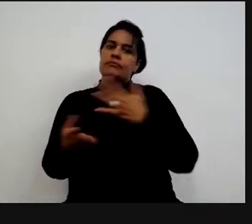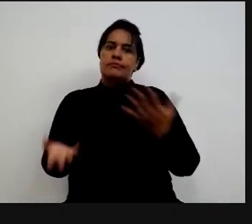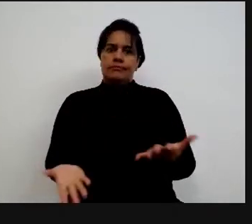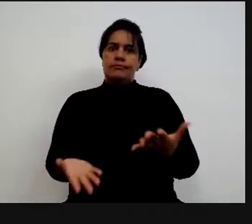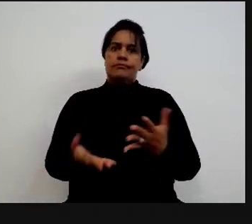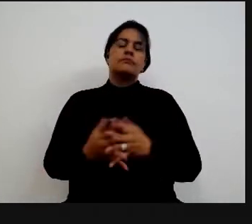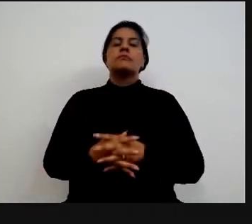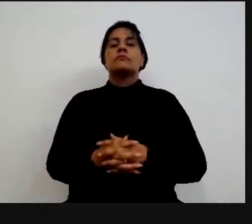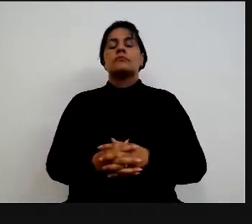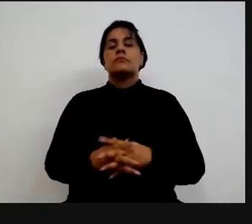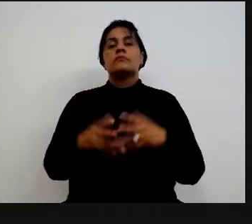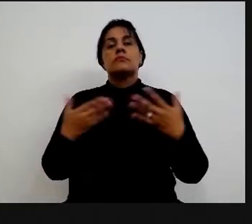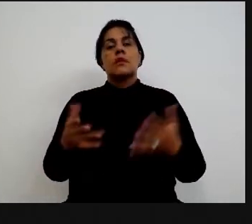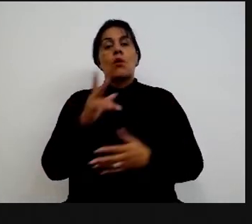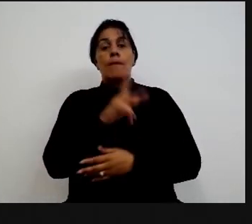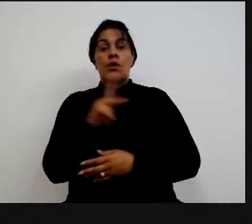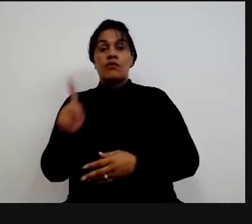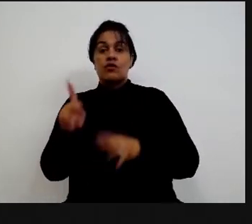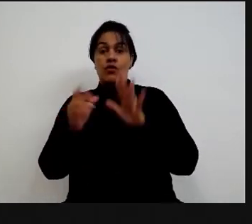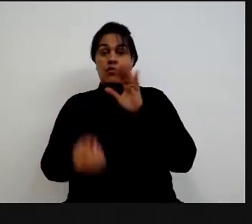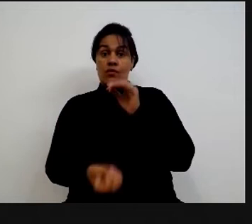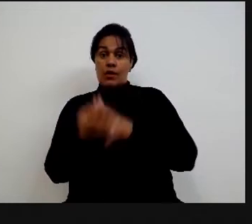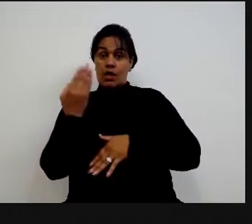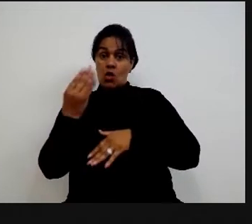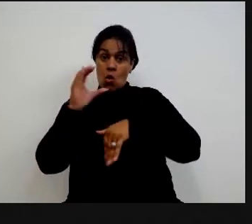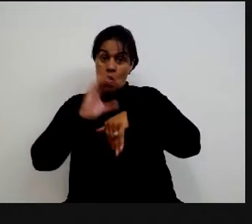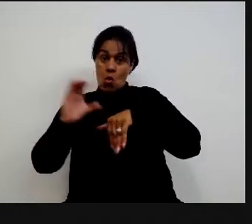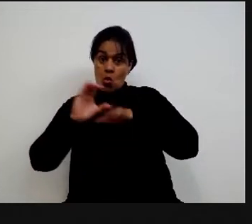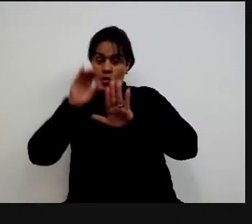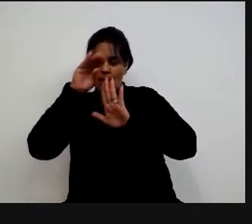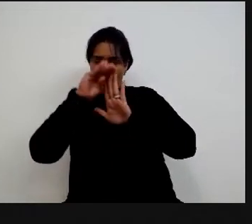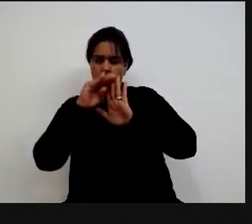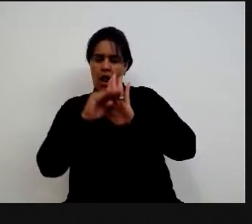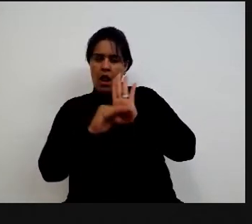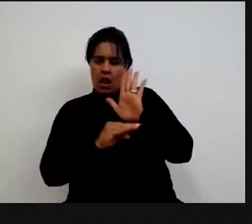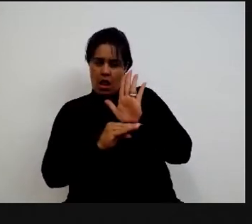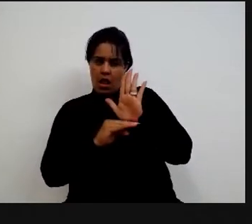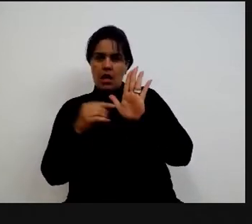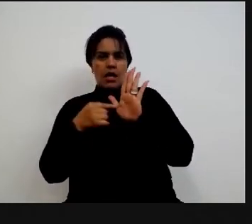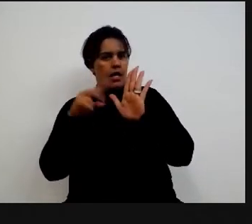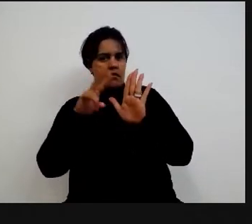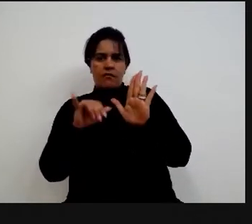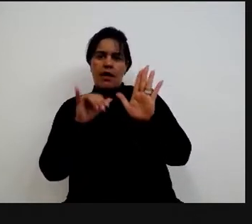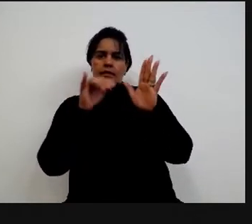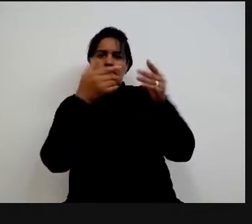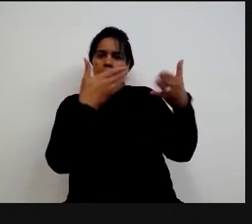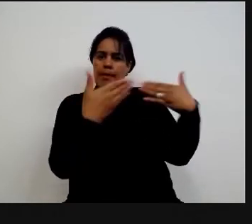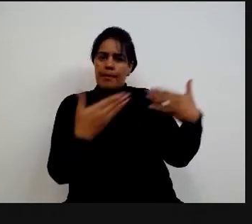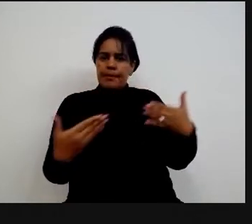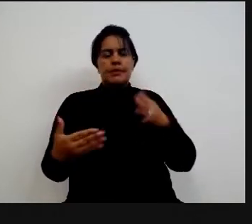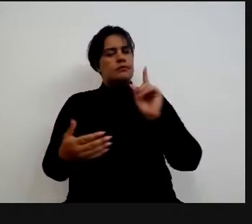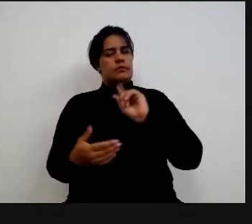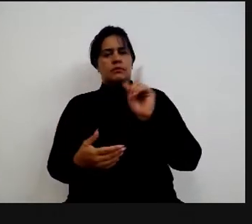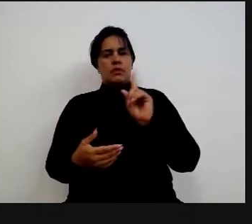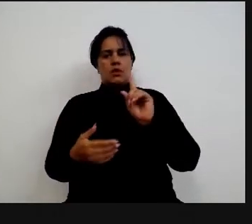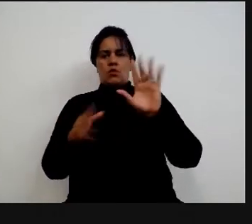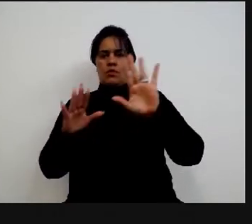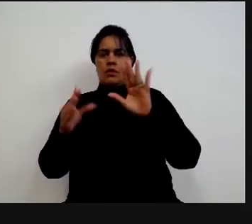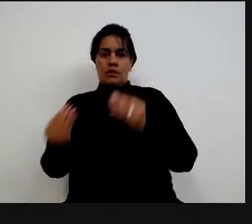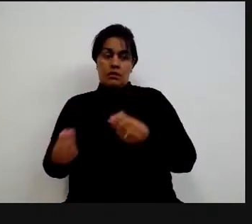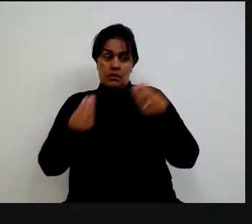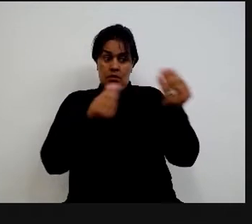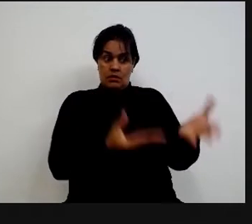pessoas, né? Então, o professor que desenhou o curso não vai passar com ele discutindo os conteúdos. Olha, esse curso